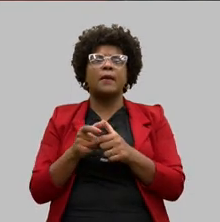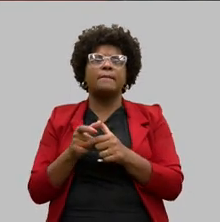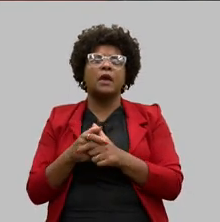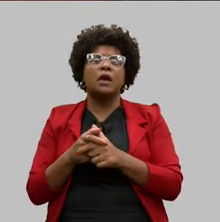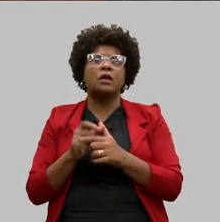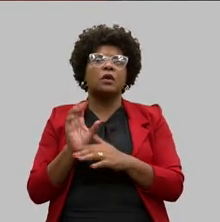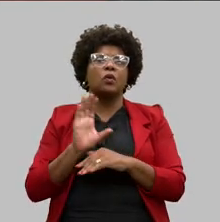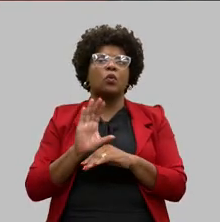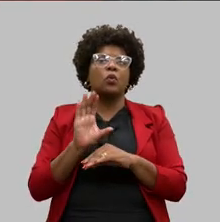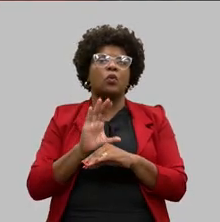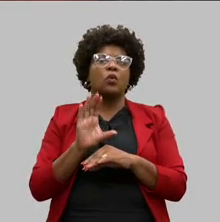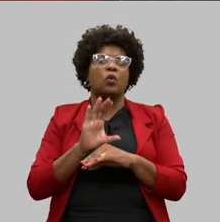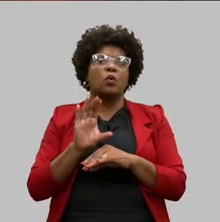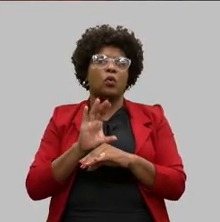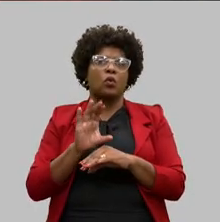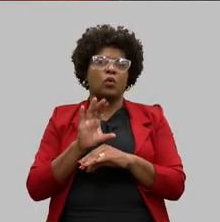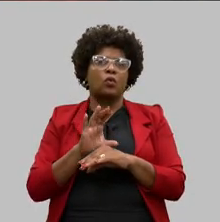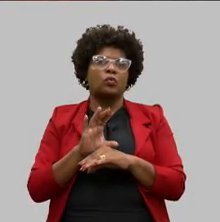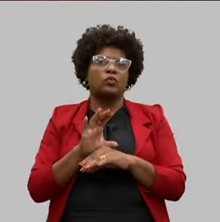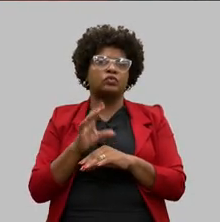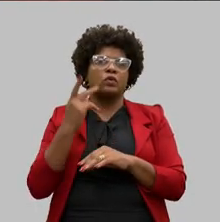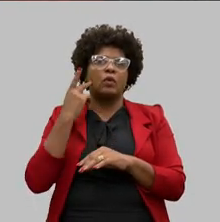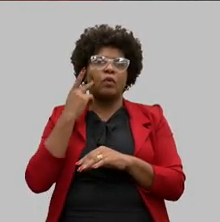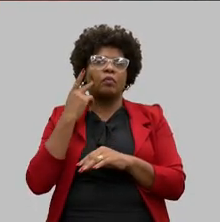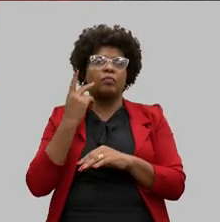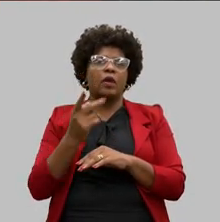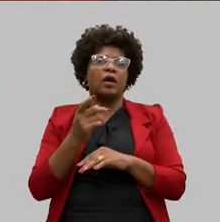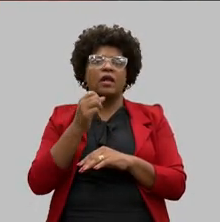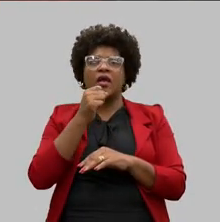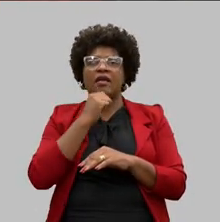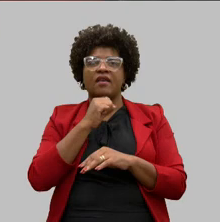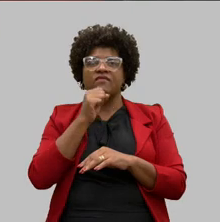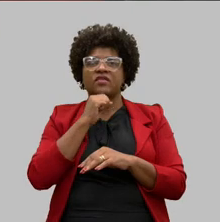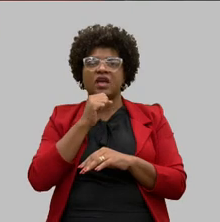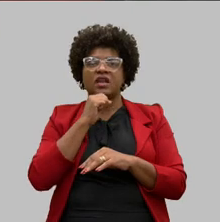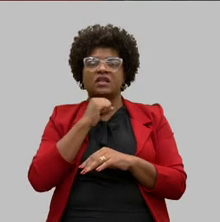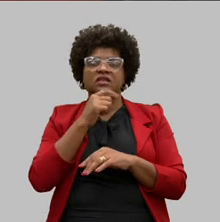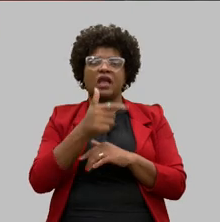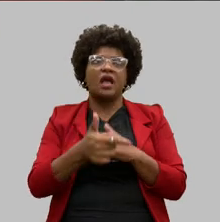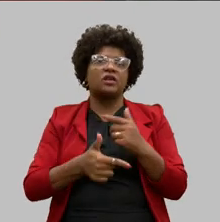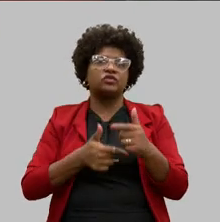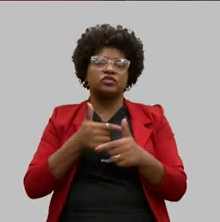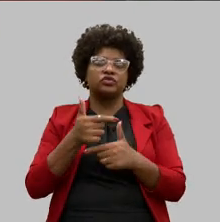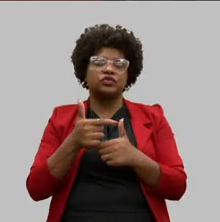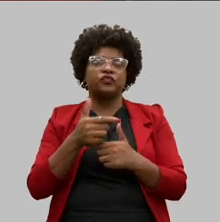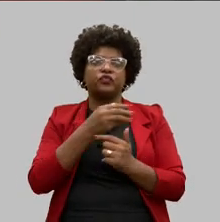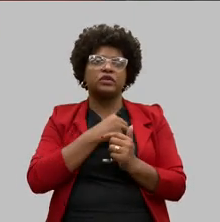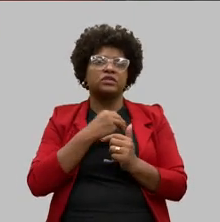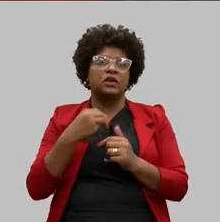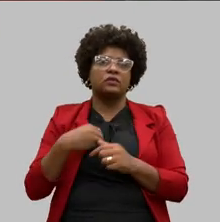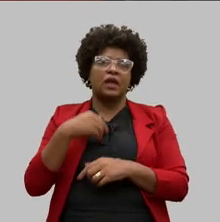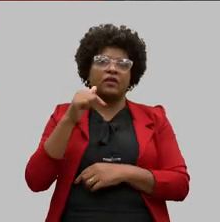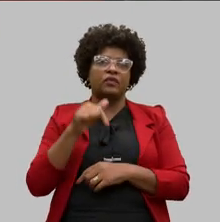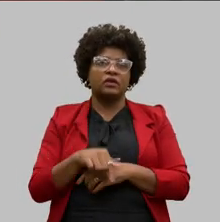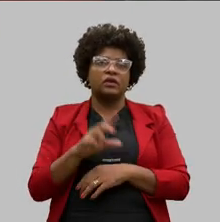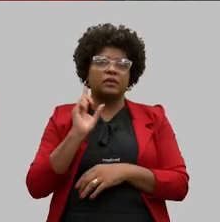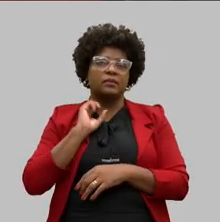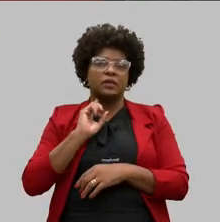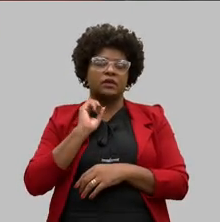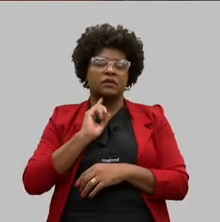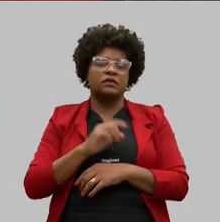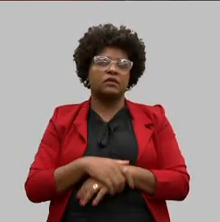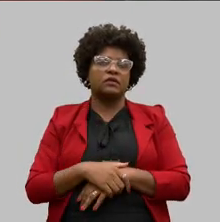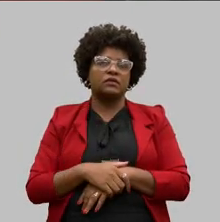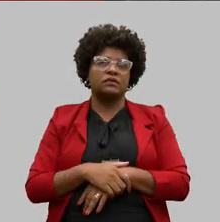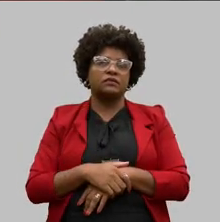políticas para o envelhecimento ativo e Saudável em Minas Gerais nós tivemos aqui também uma